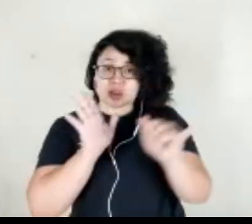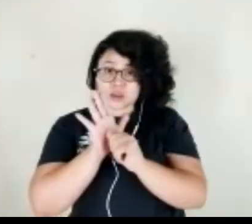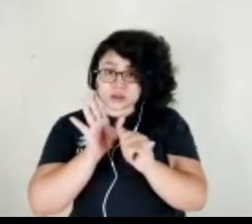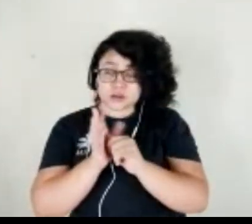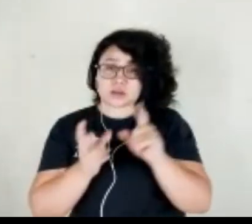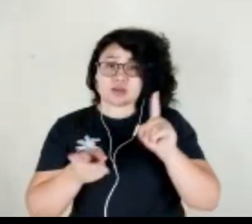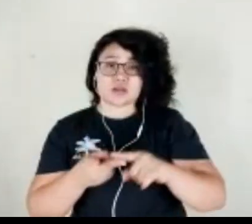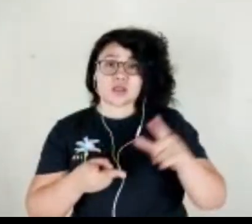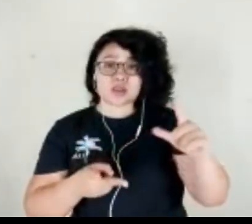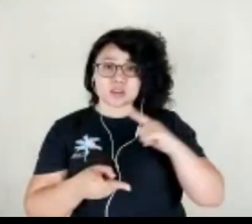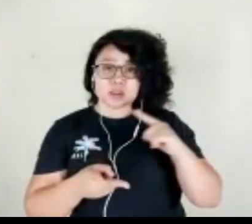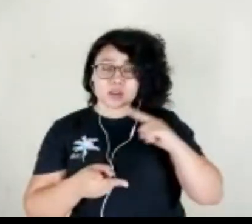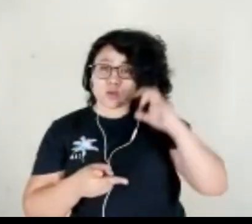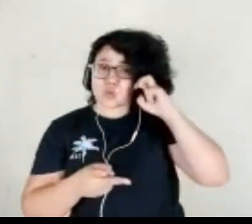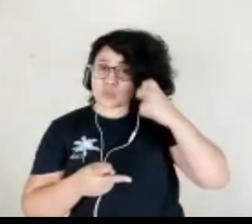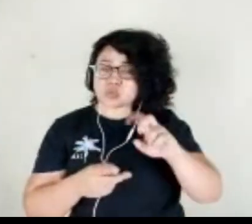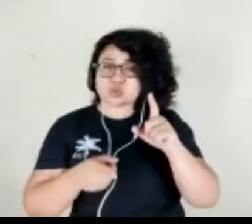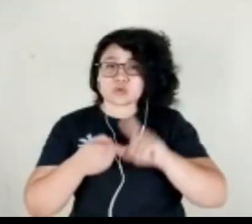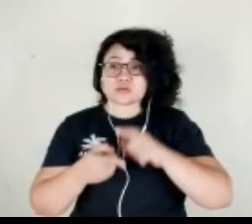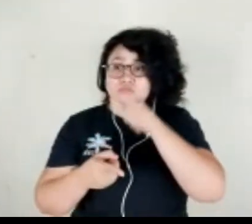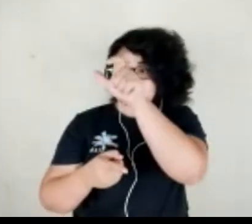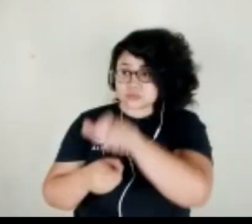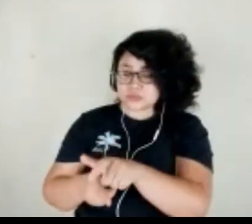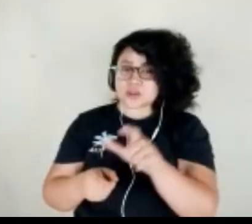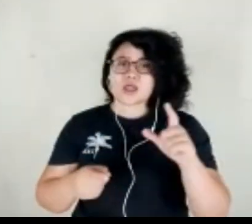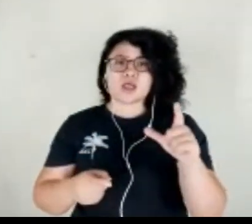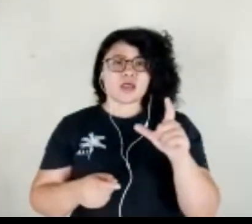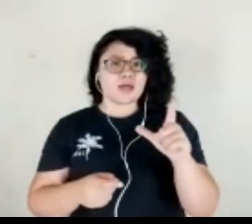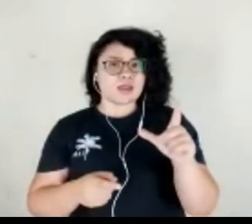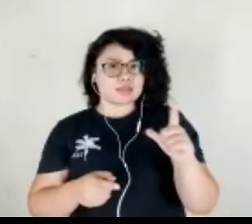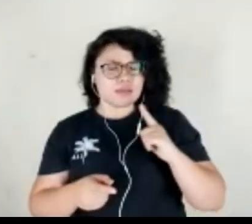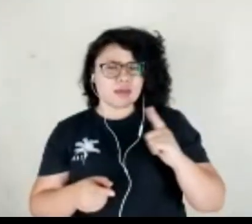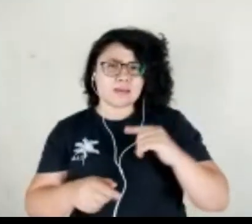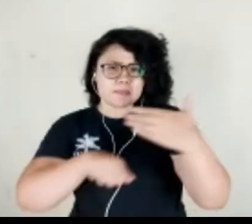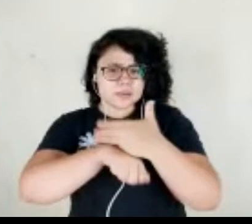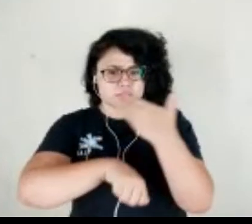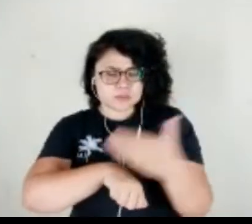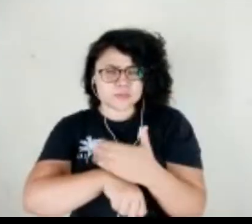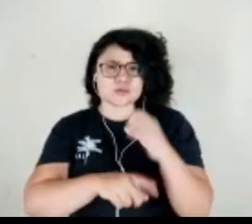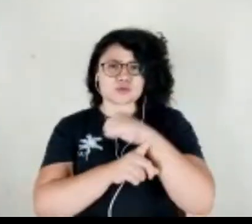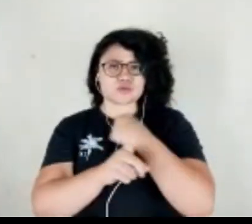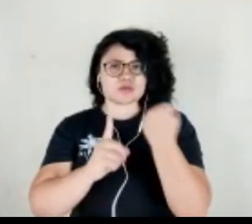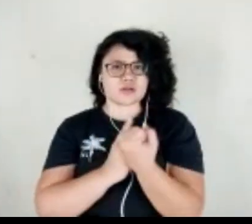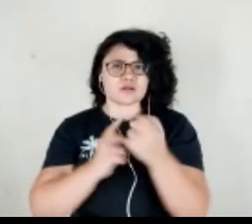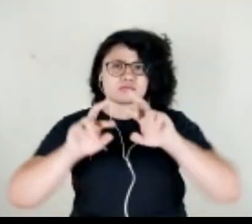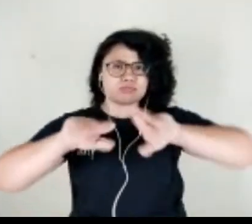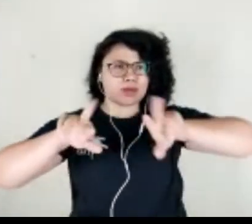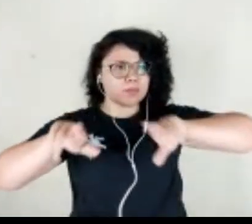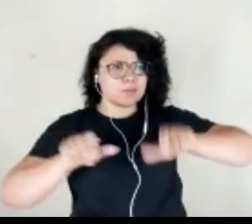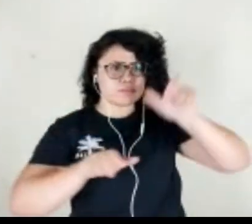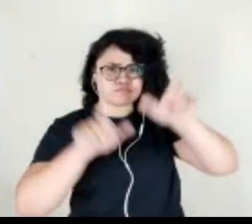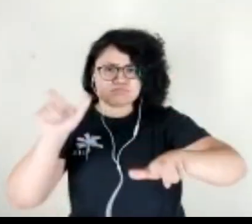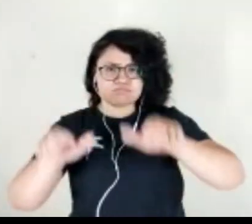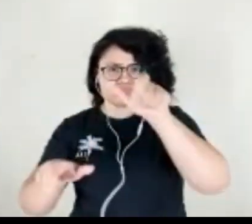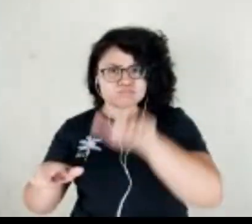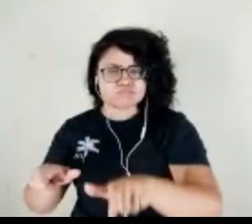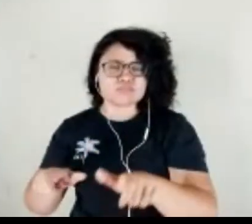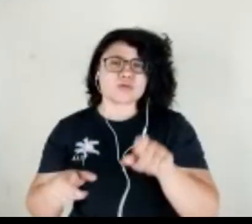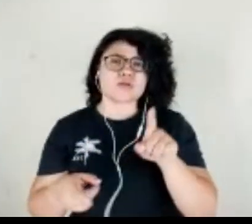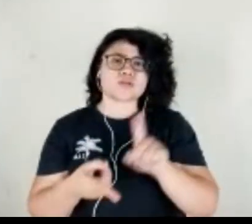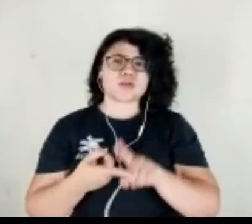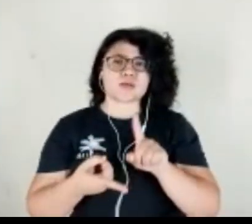cultura, e por ser um cidadão, uma pessoa onde convive numa sociedade heterogênea, uma pessoa onde convive